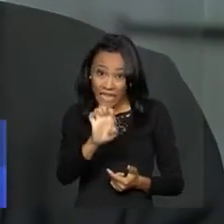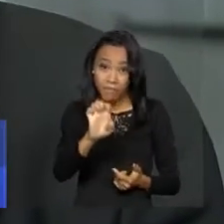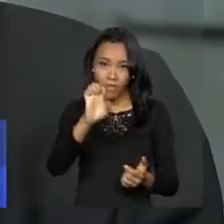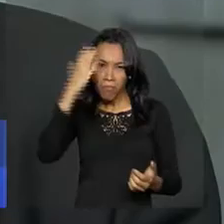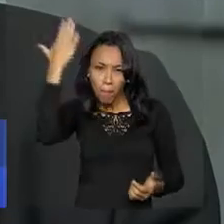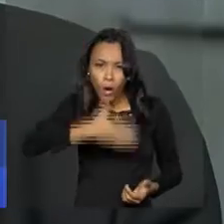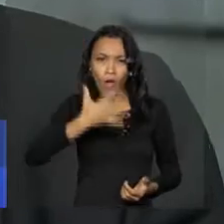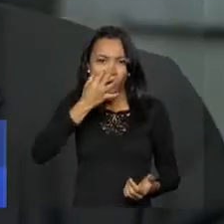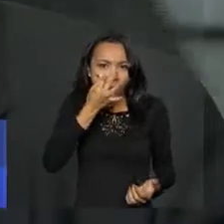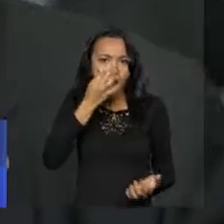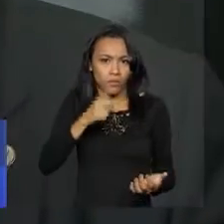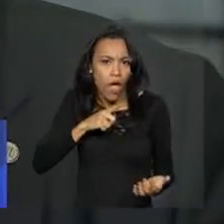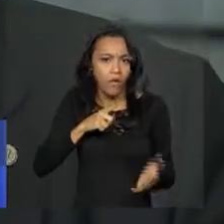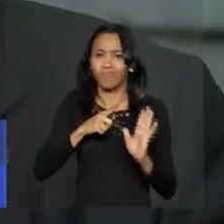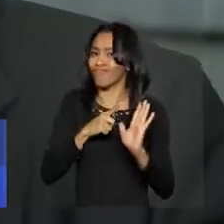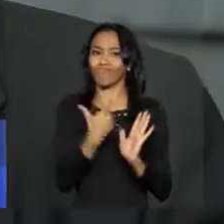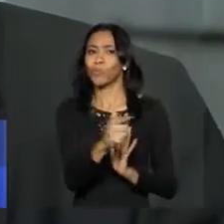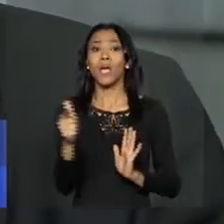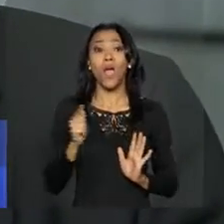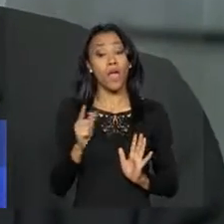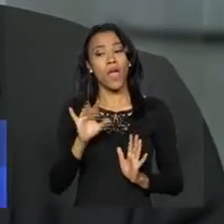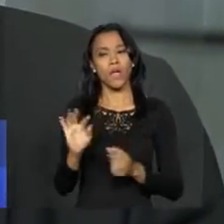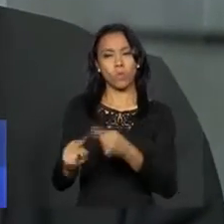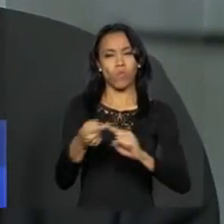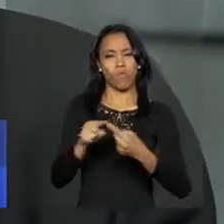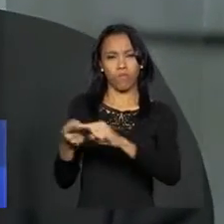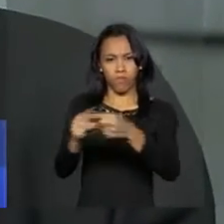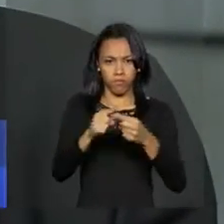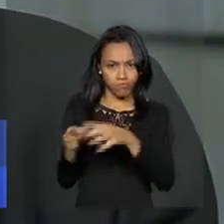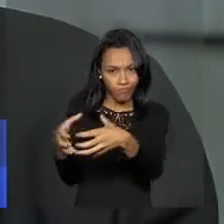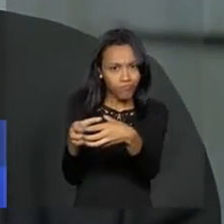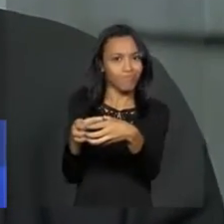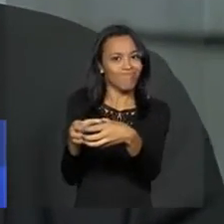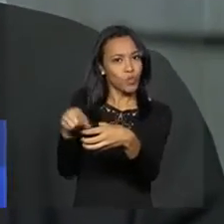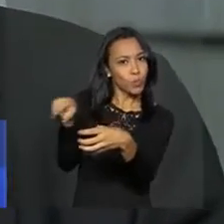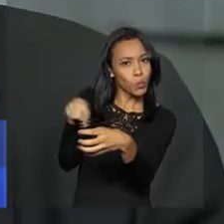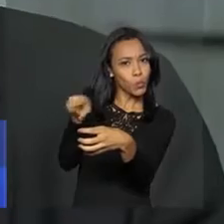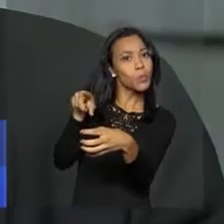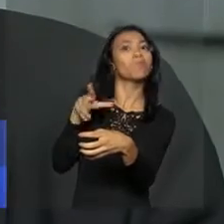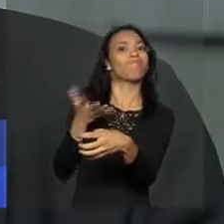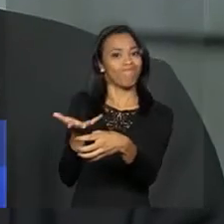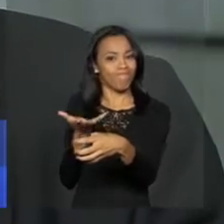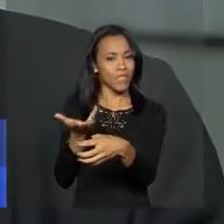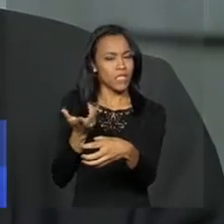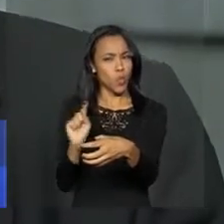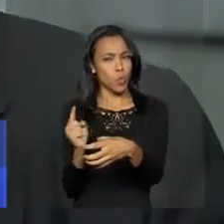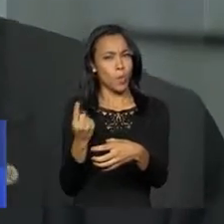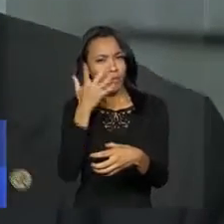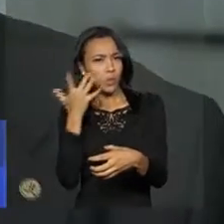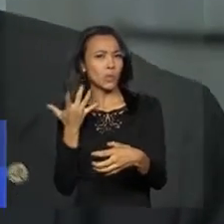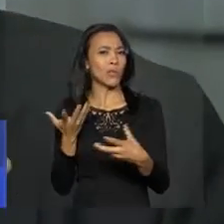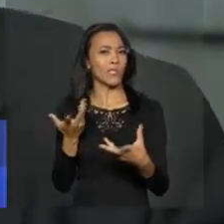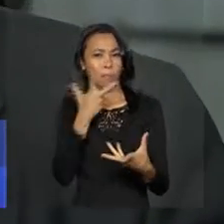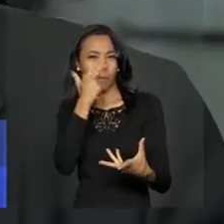Na verdade, é uma farsa que se montou a partir da iniciativa de alguém que devia